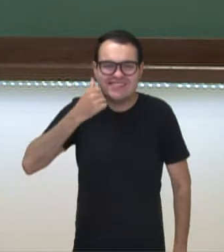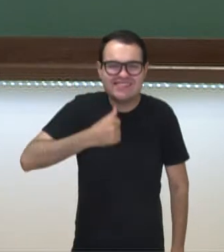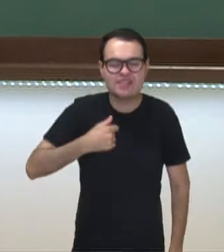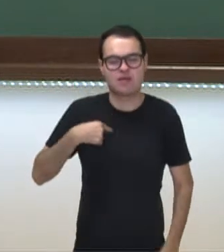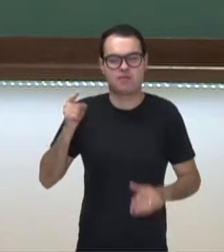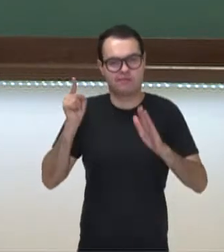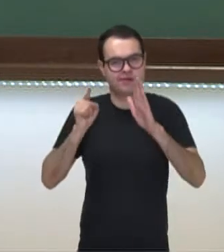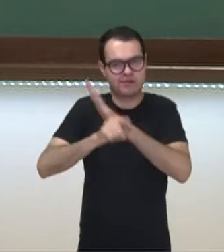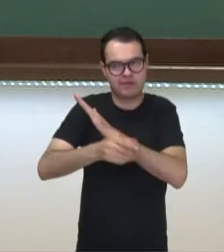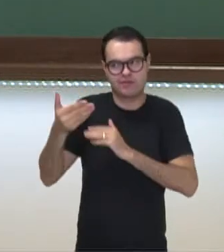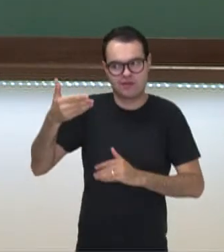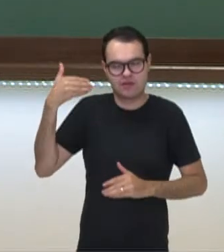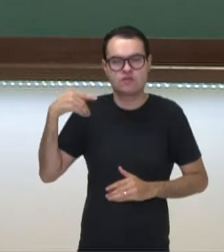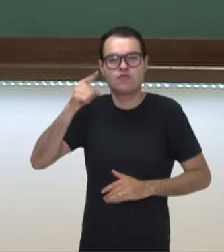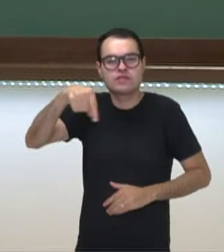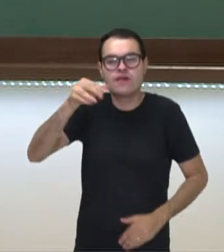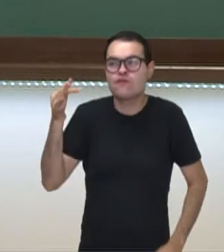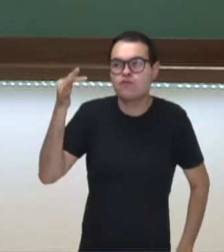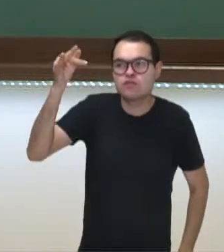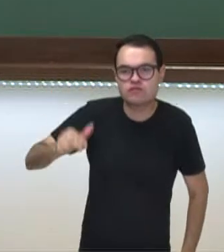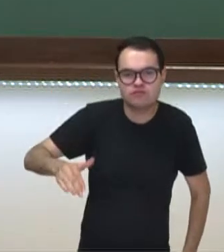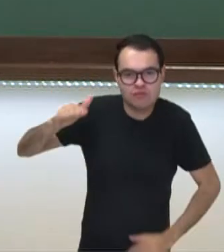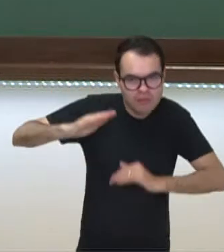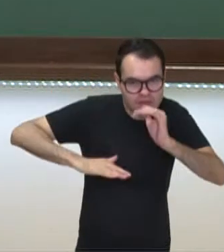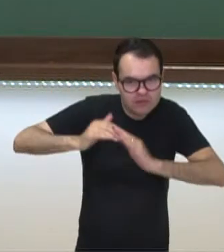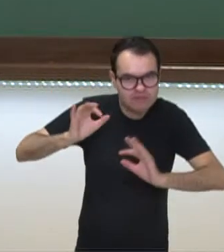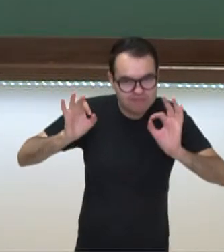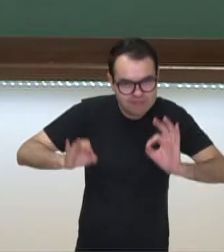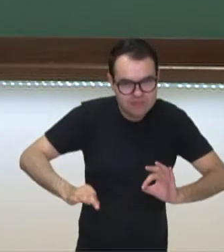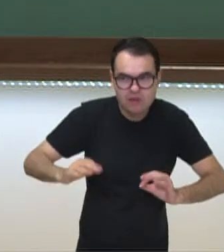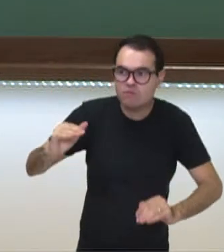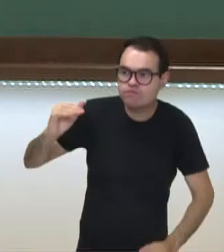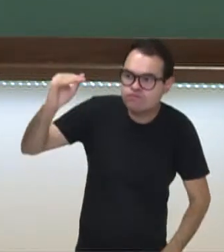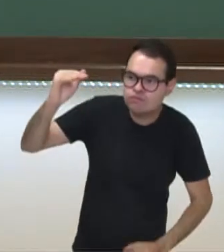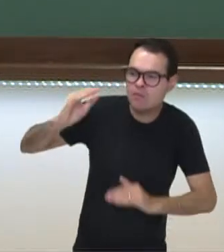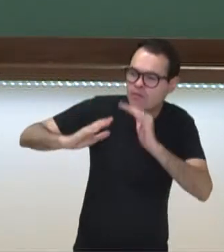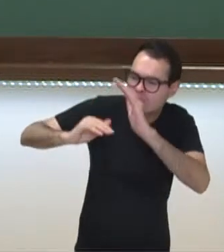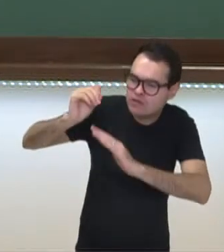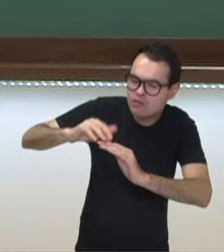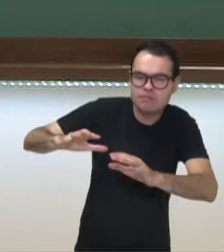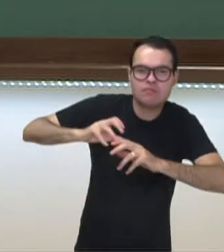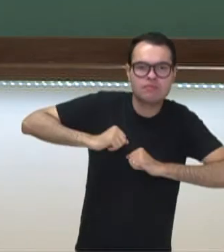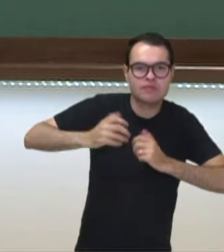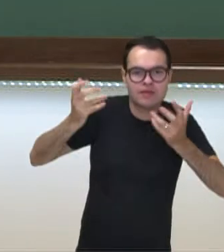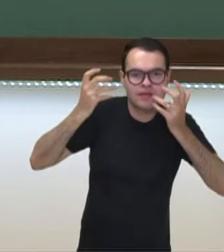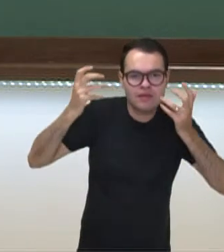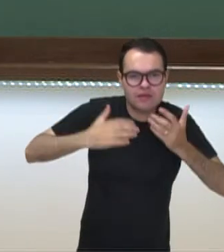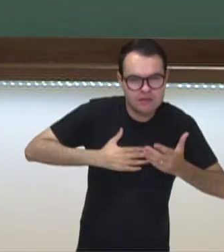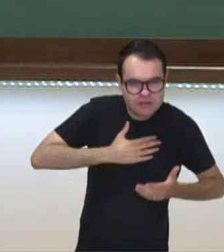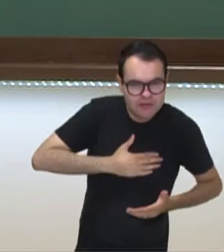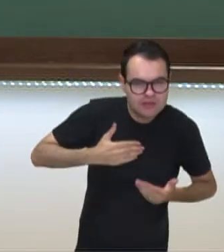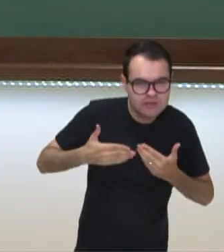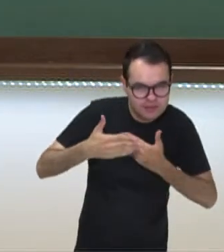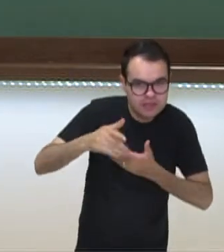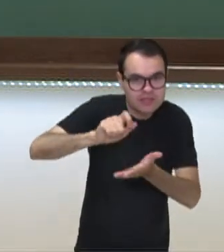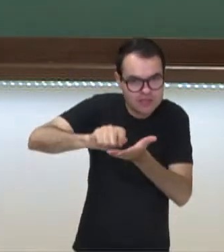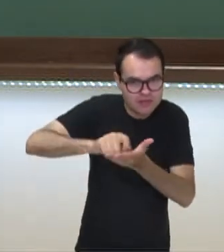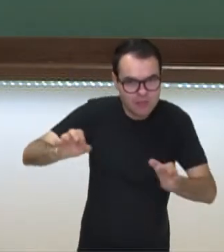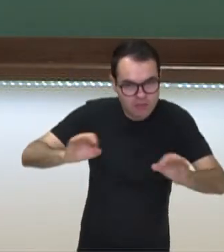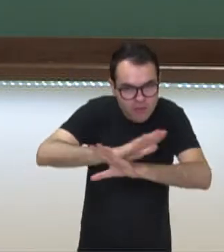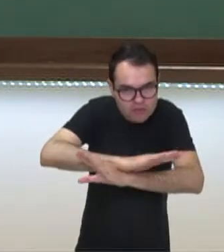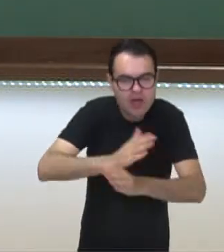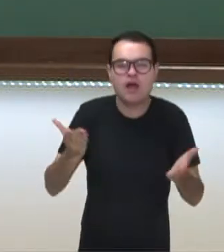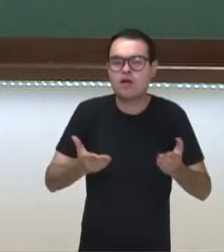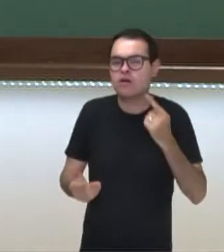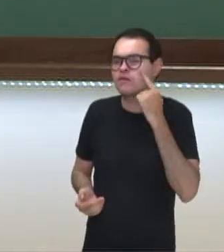eu perguntei para vocês o que vocês gostariam de ser quando grandes, qual a profissão? Escreveram? Agora vamos